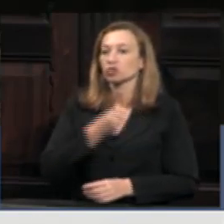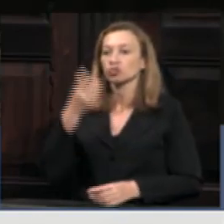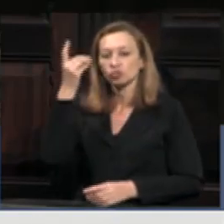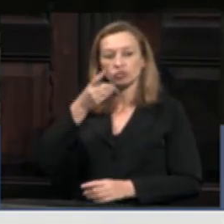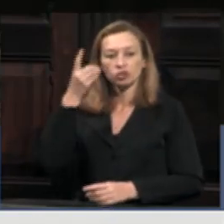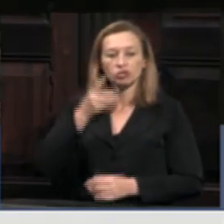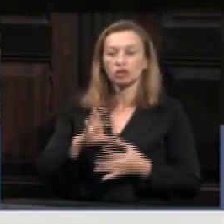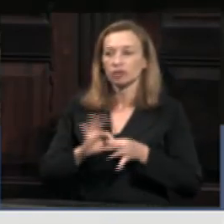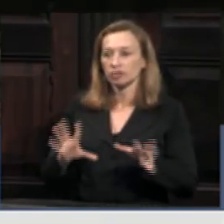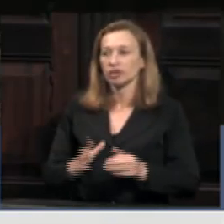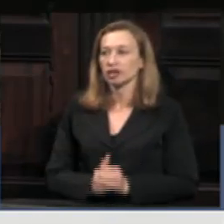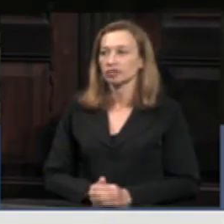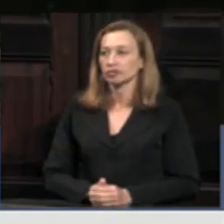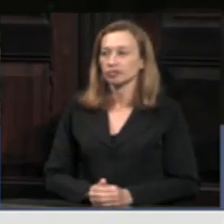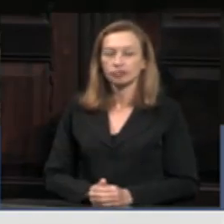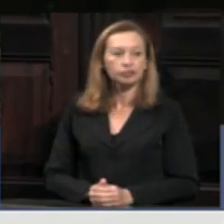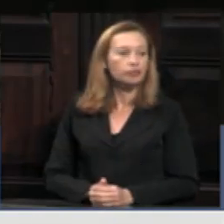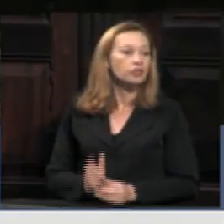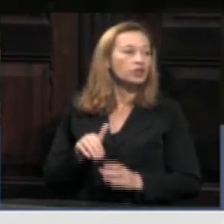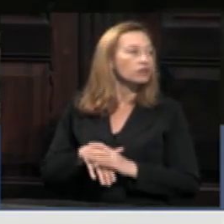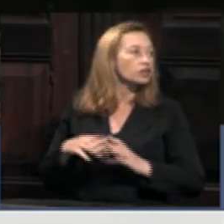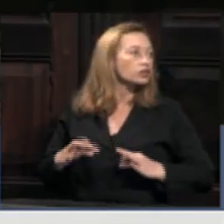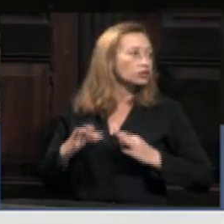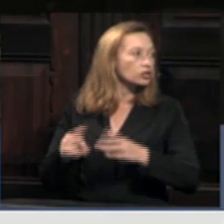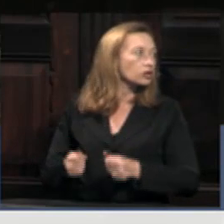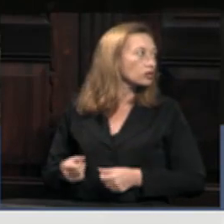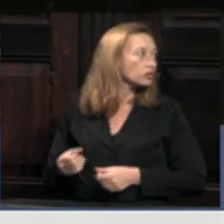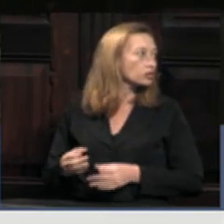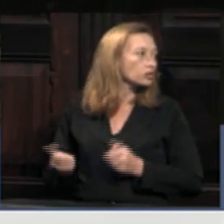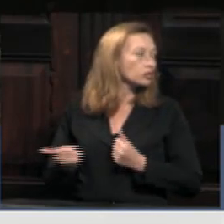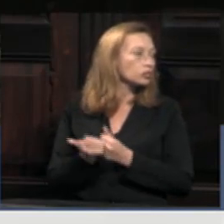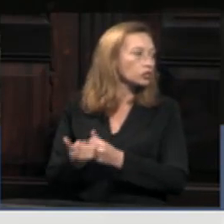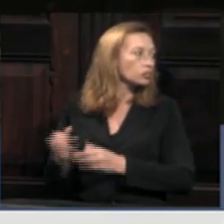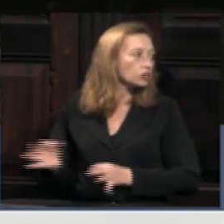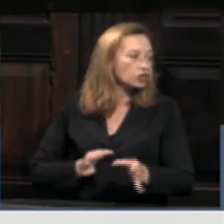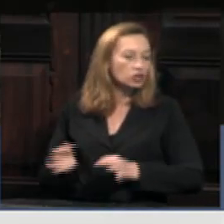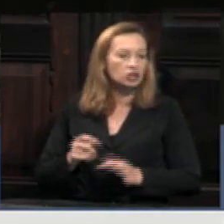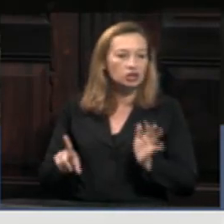quórum. Veto total aposto ao projeto de lei